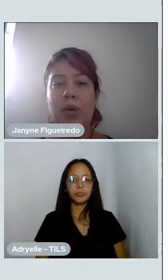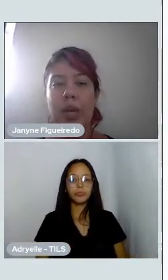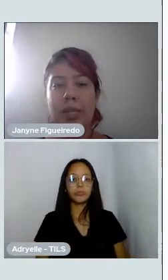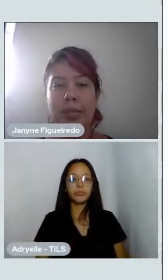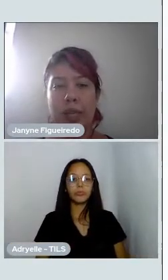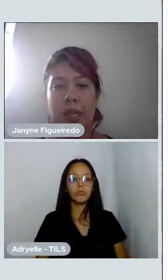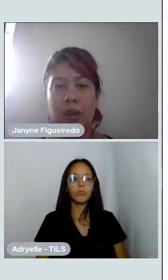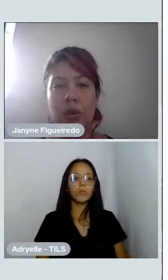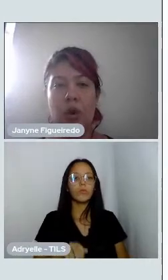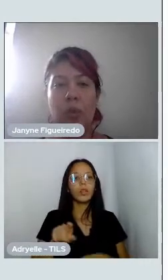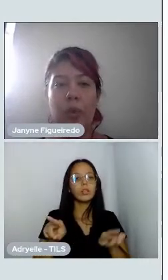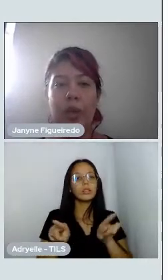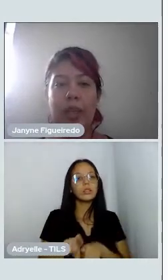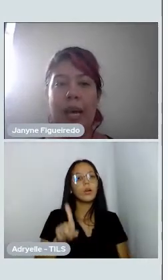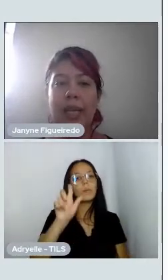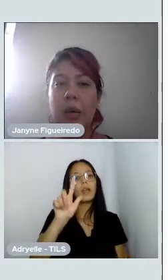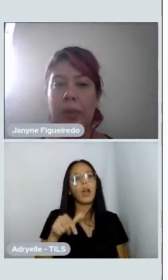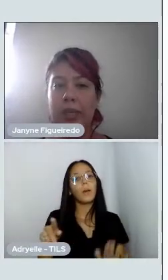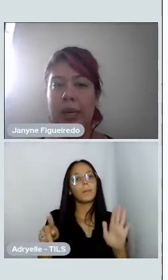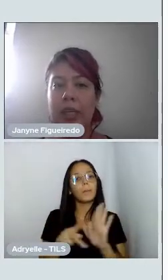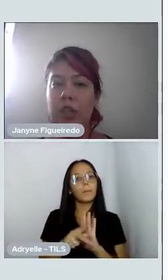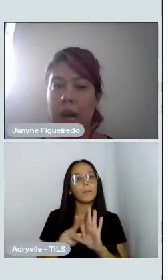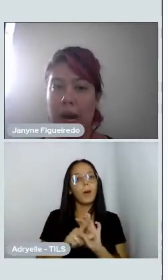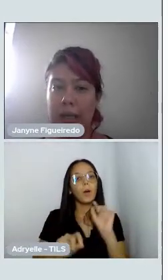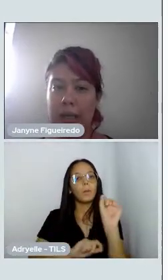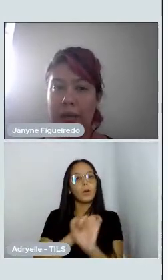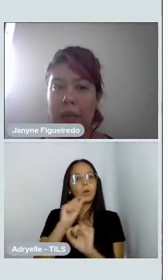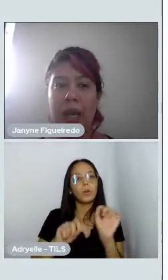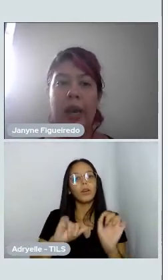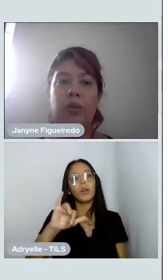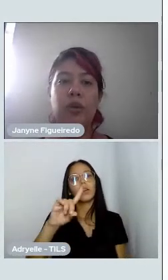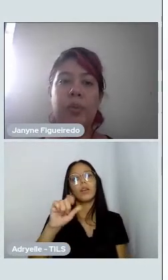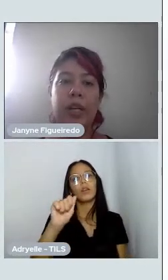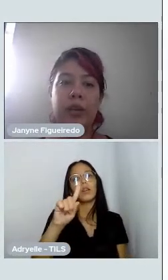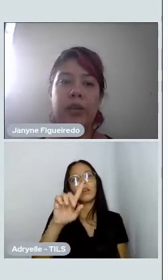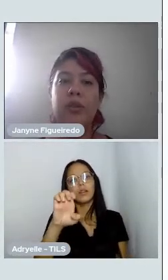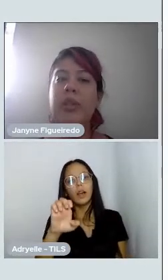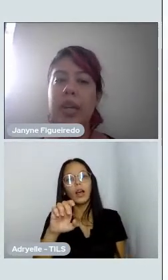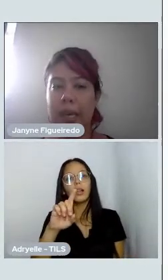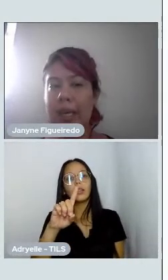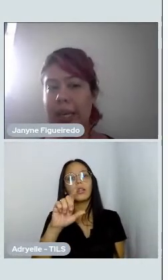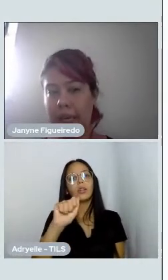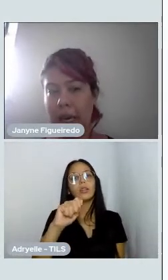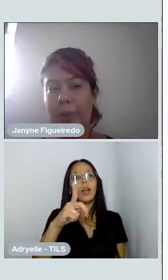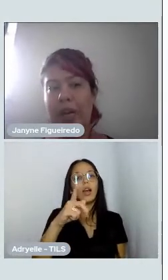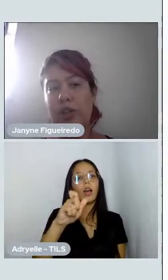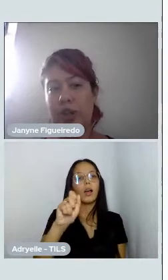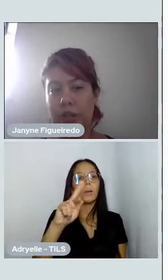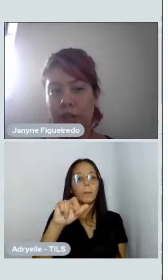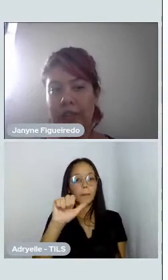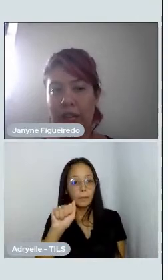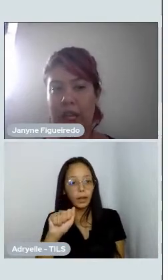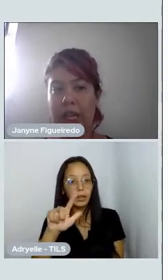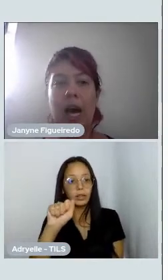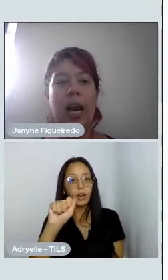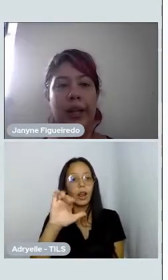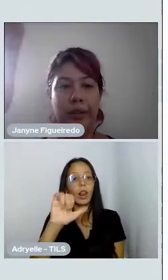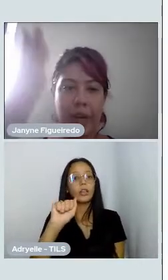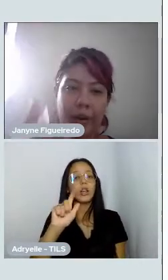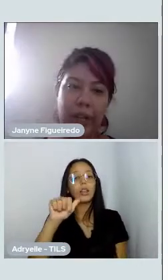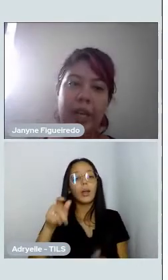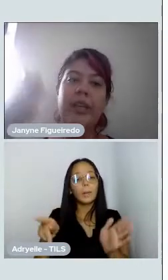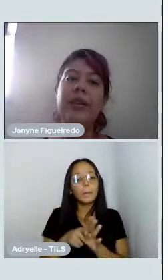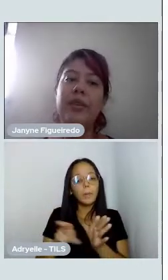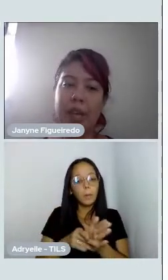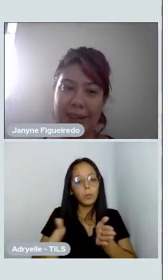Ele também é conhecido como Idade da Pedra Lascada, é um dos períodos em que a pré-história está dividida,